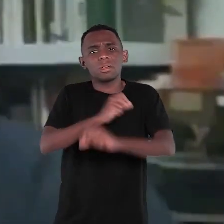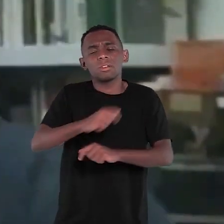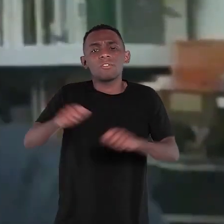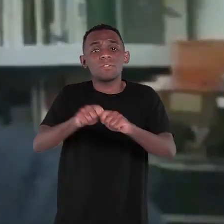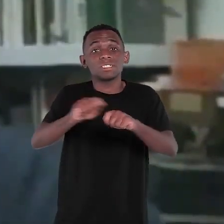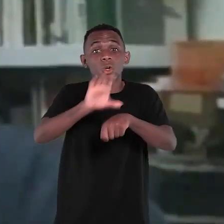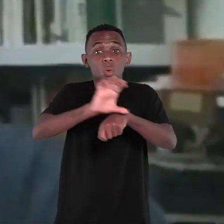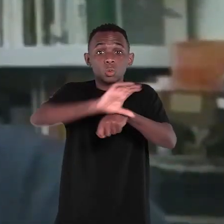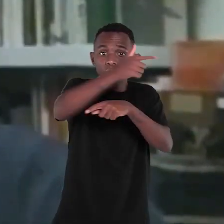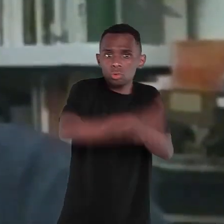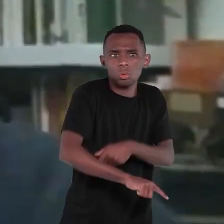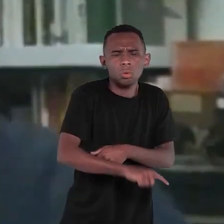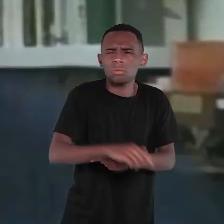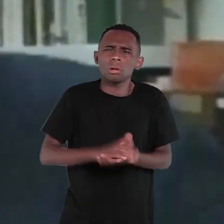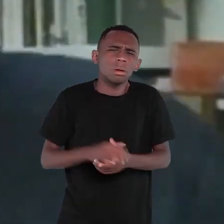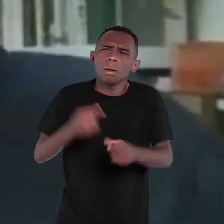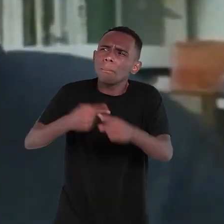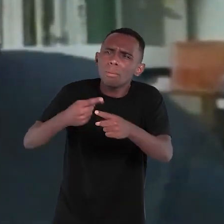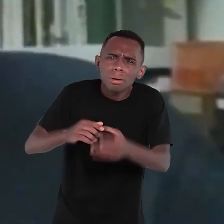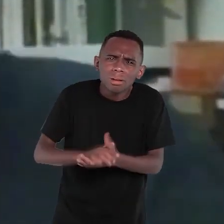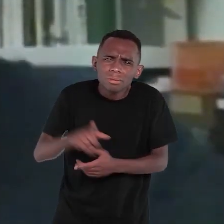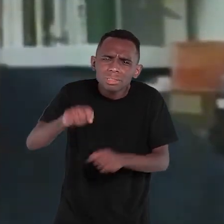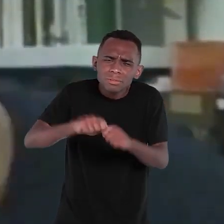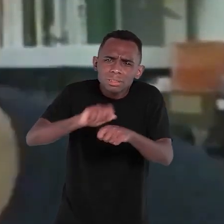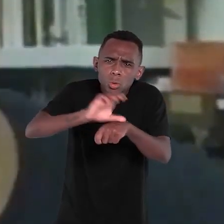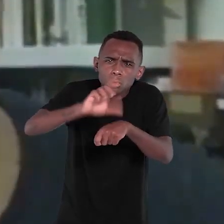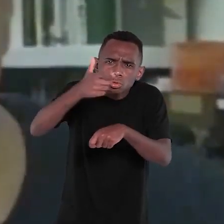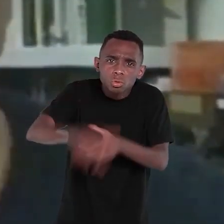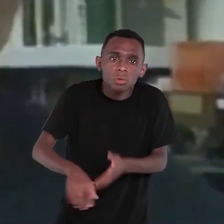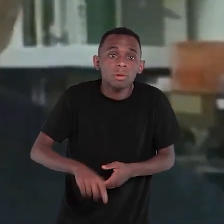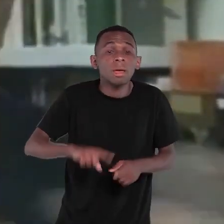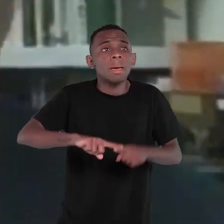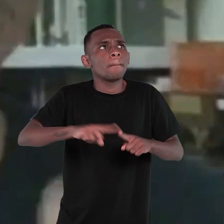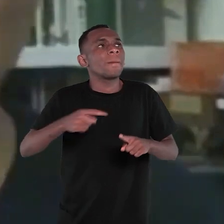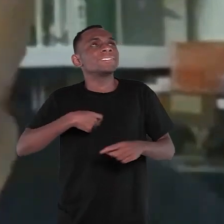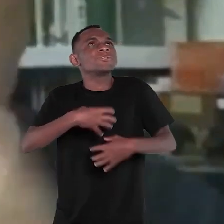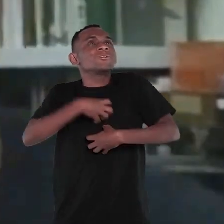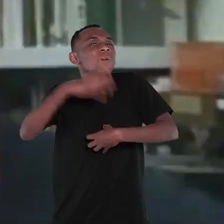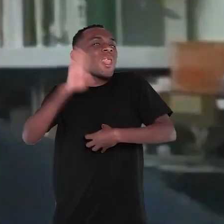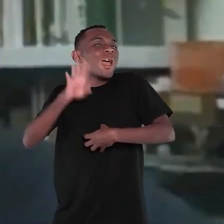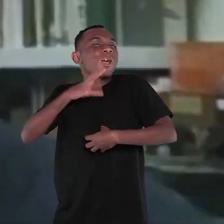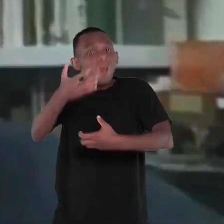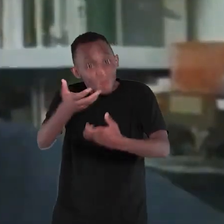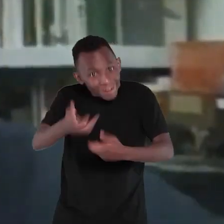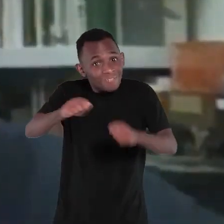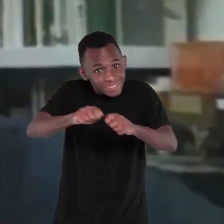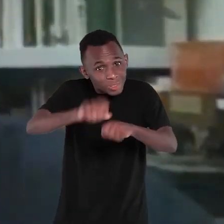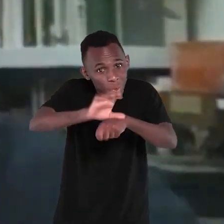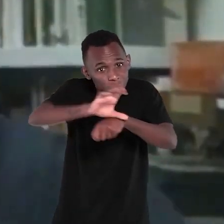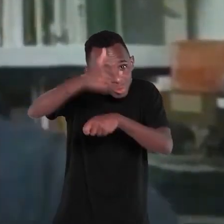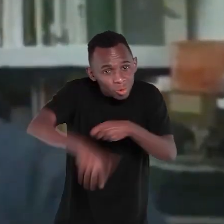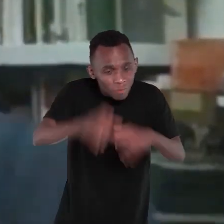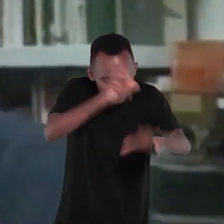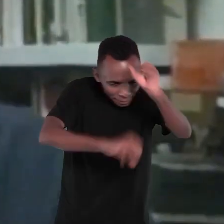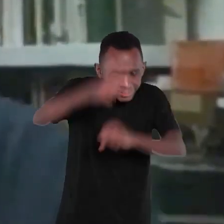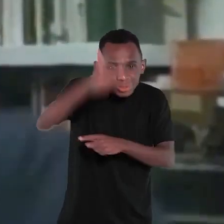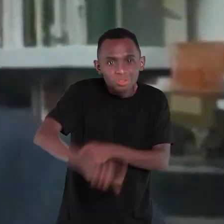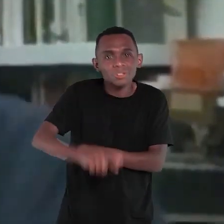de novo. A gente falava: mas não faz sentido, você já aprendeu. Não, mas é tão legal, eu quero fazer de